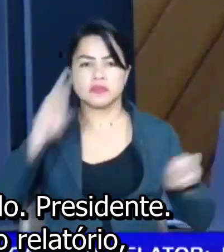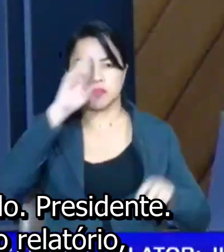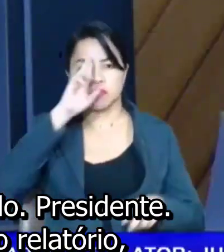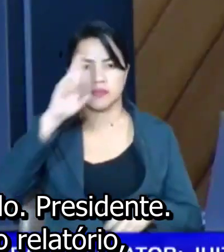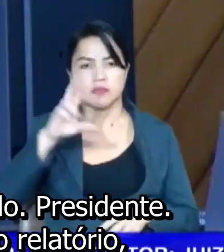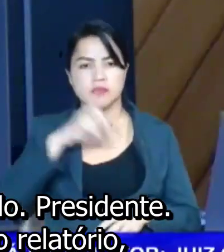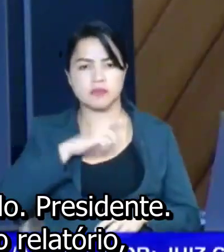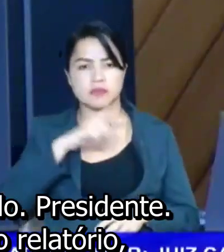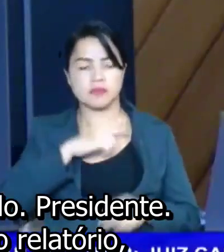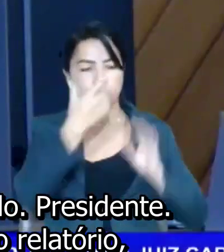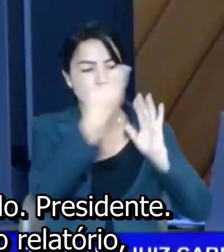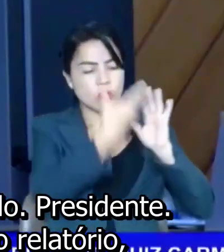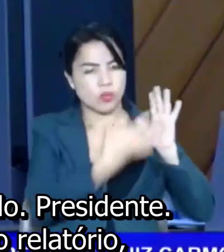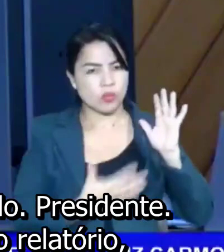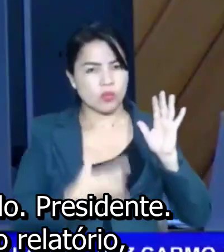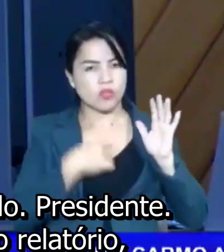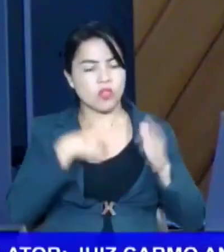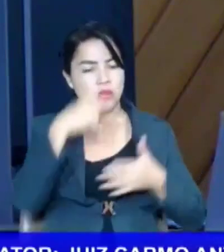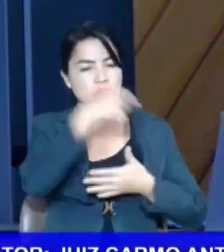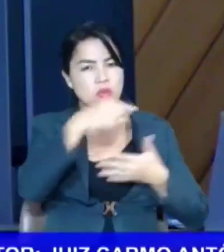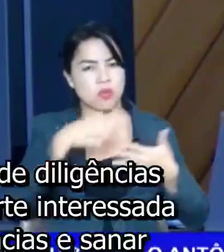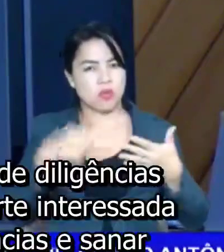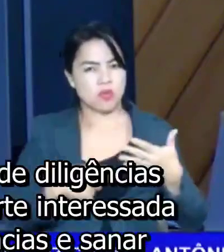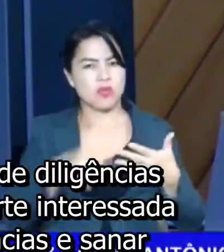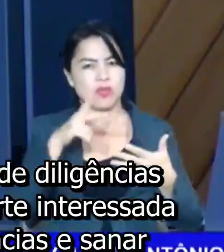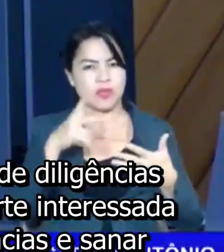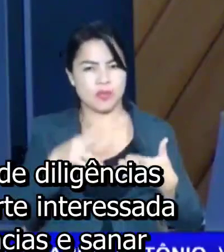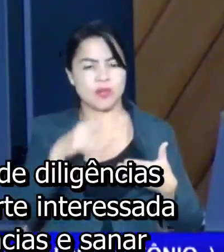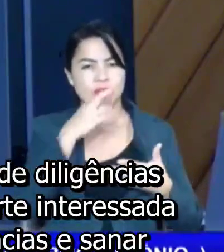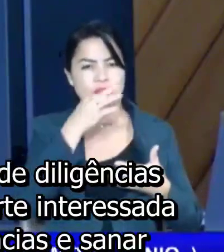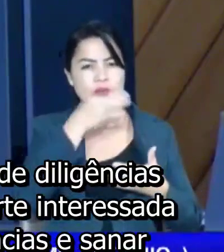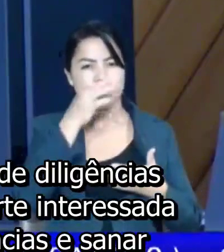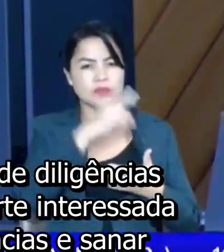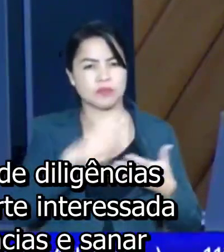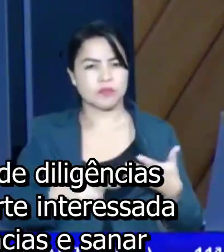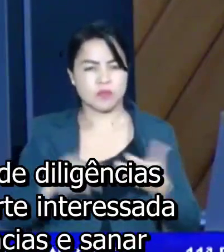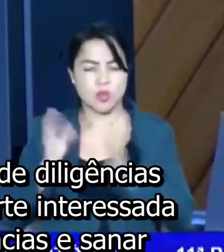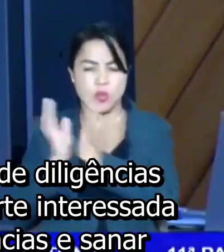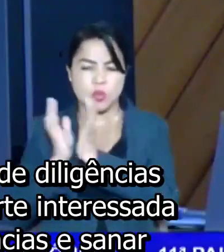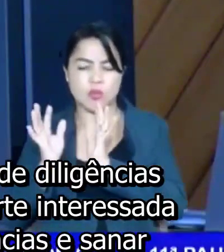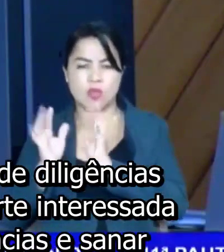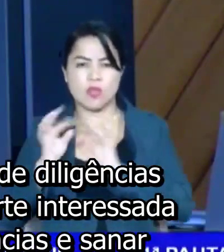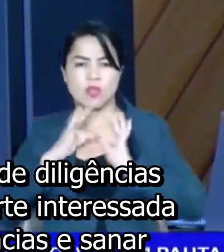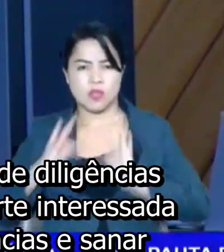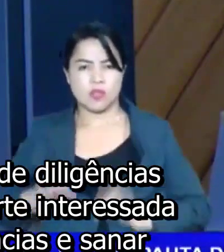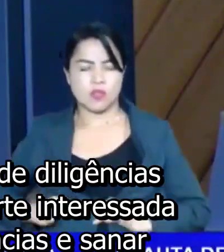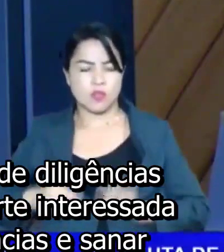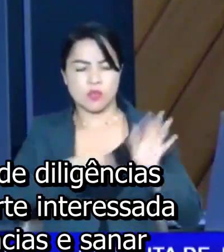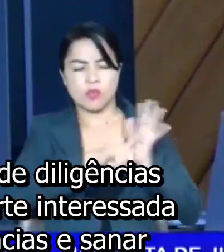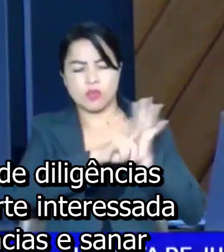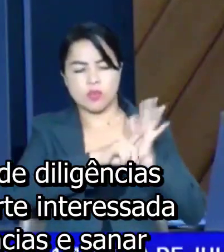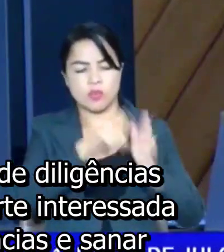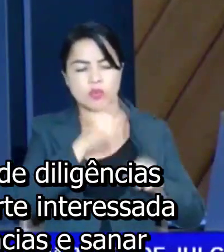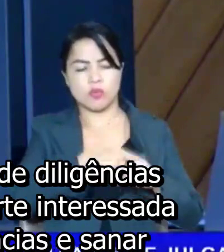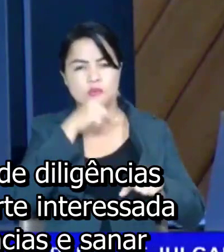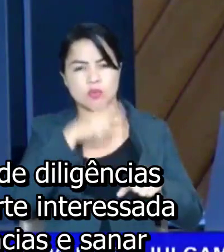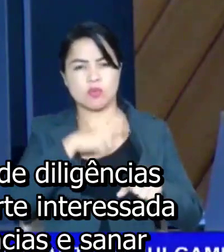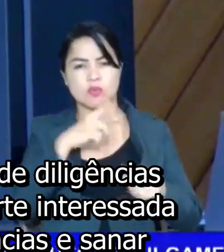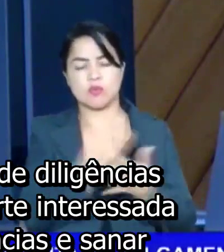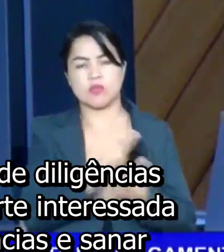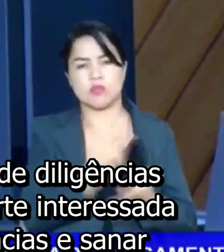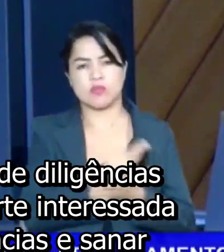Em síntese, sua mesa, como desembargador ficou no Carmo relatório, Antônio, fazendo o leitura NACEP na tela do seu identificou celular. irregularidades e sugeriu a realização